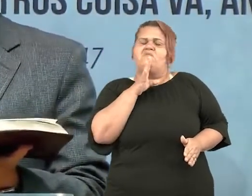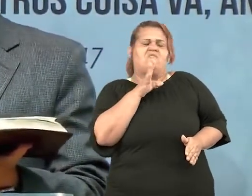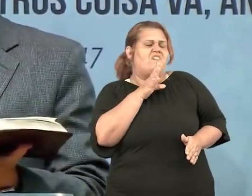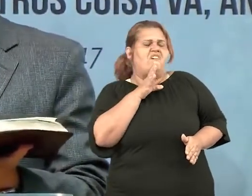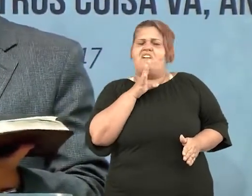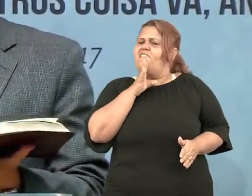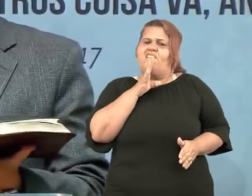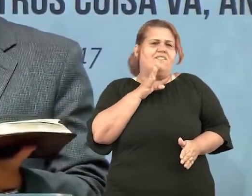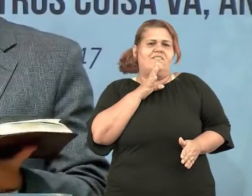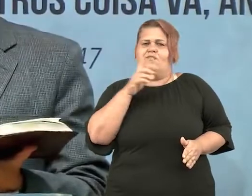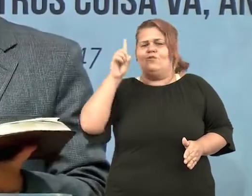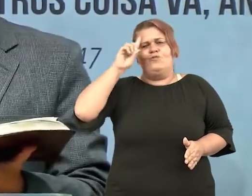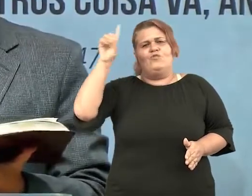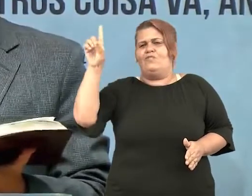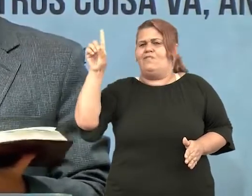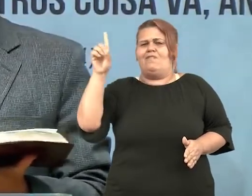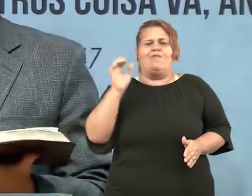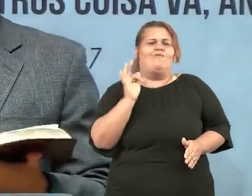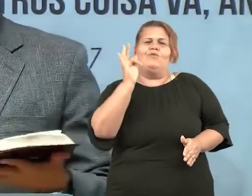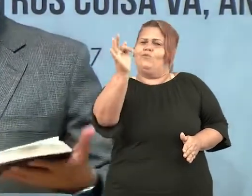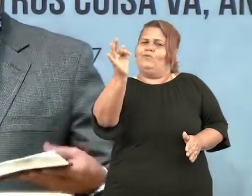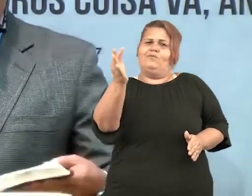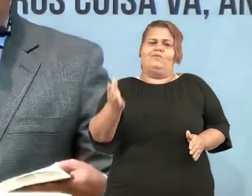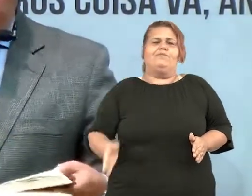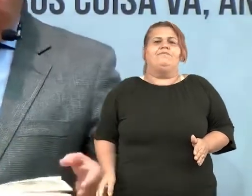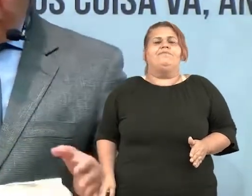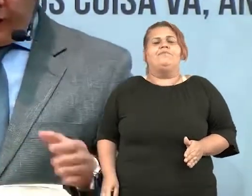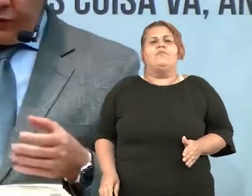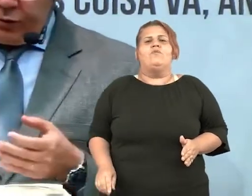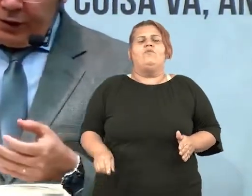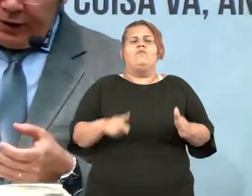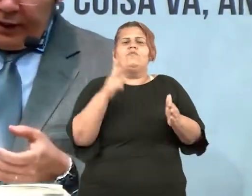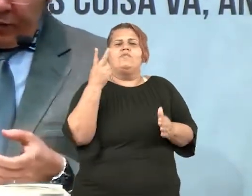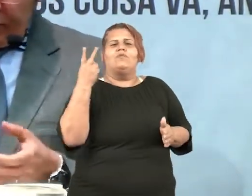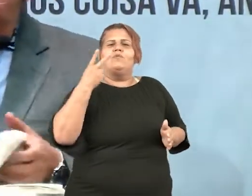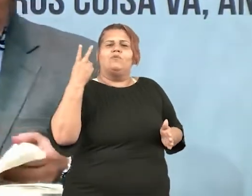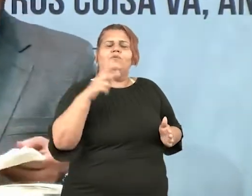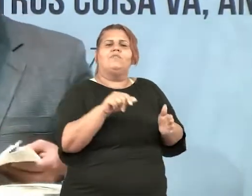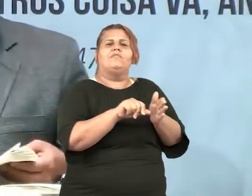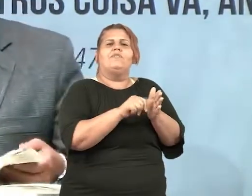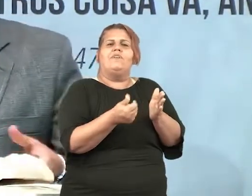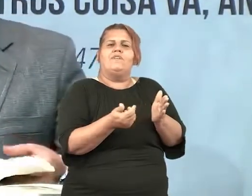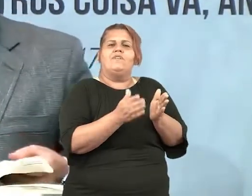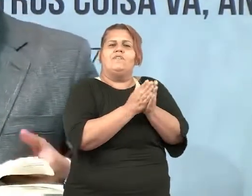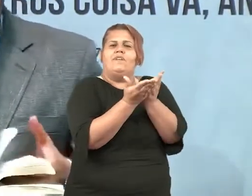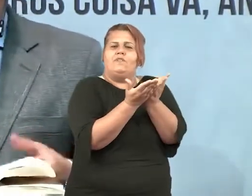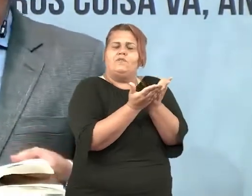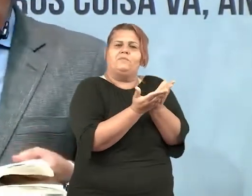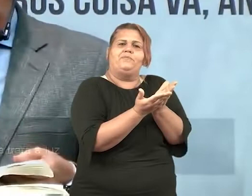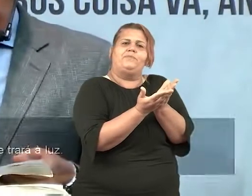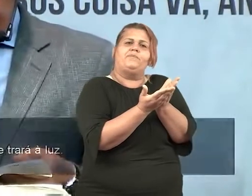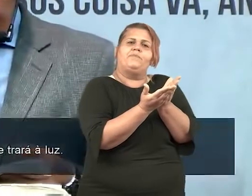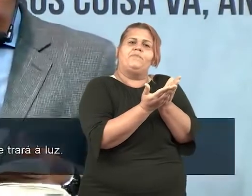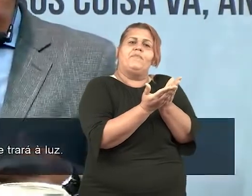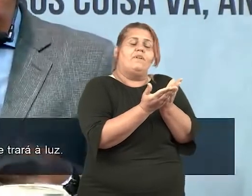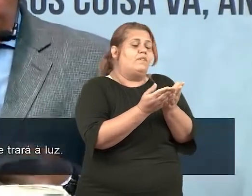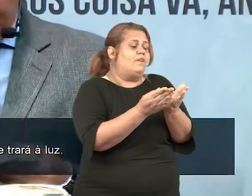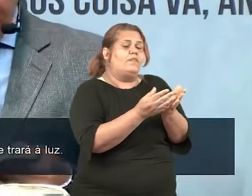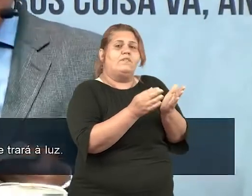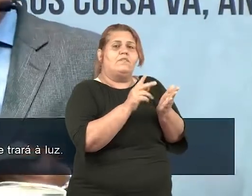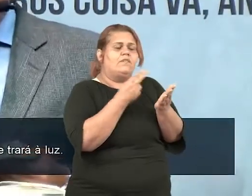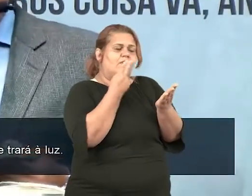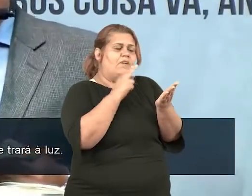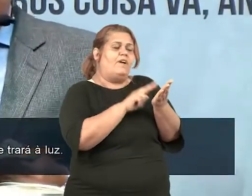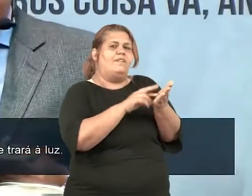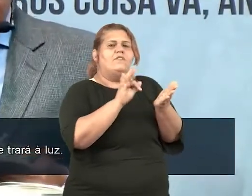que trará à luz. O segundo texto que quero compartilhar com você está na